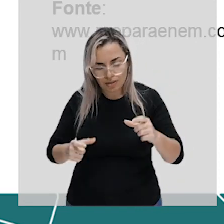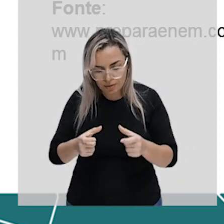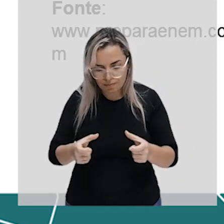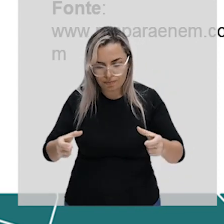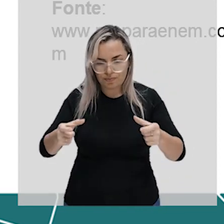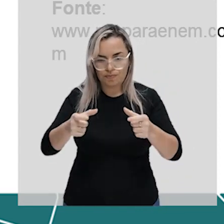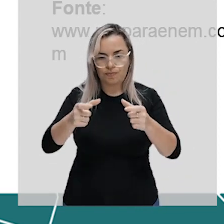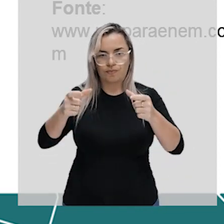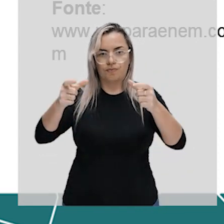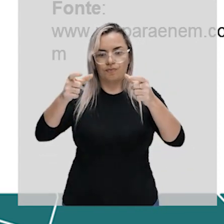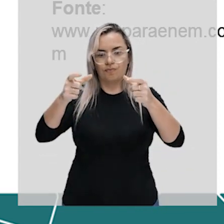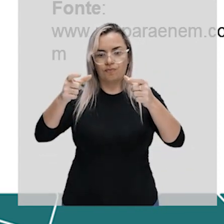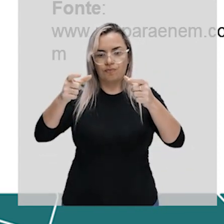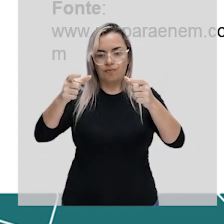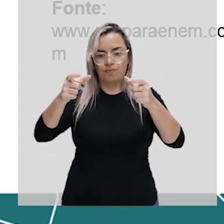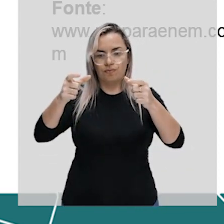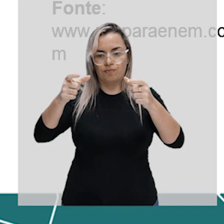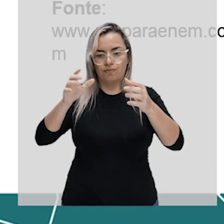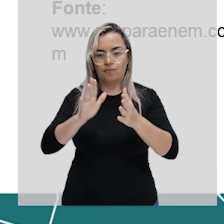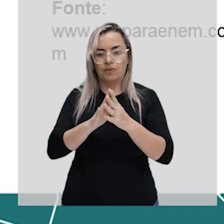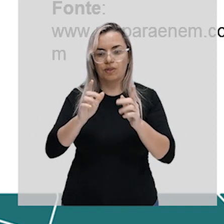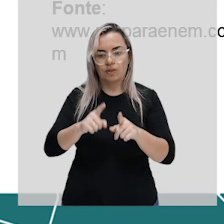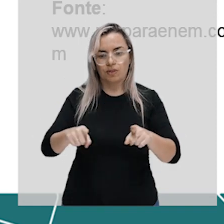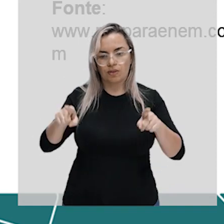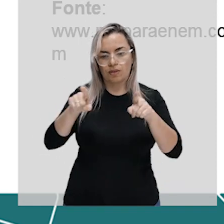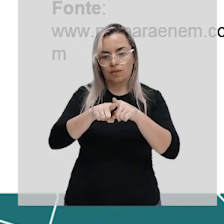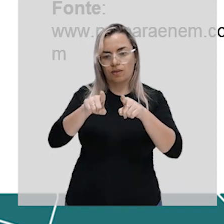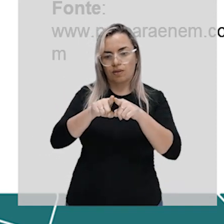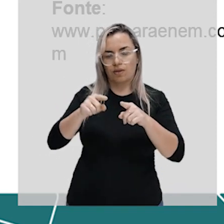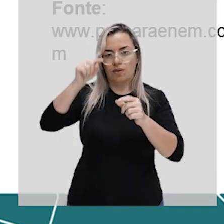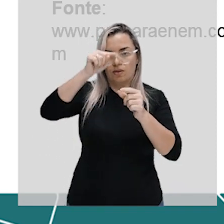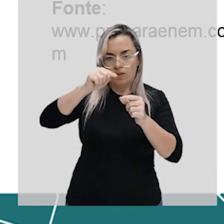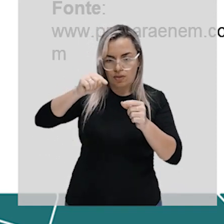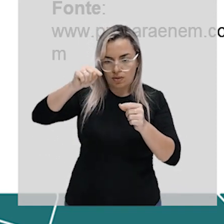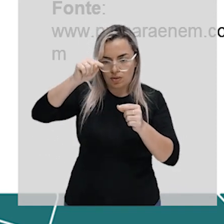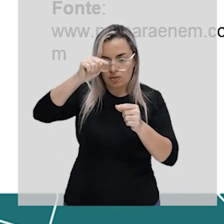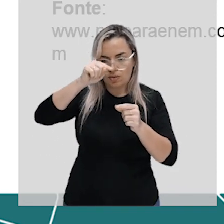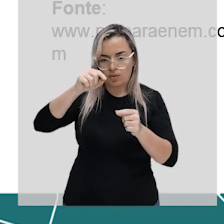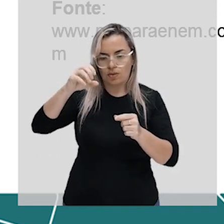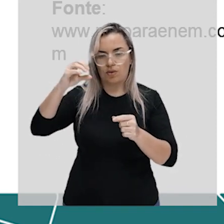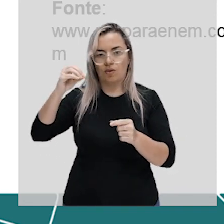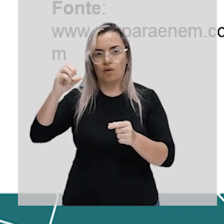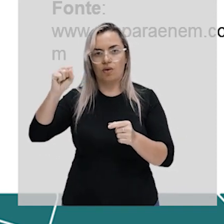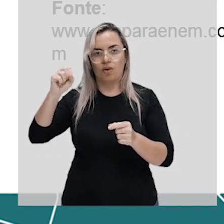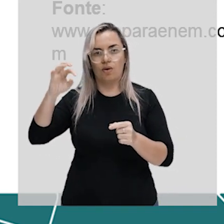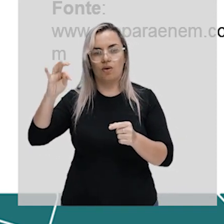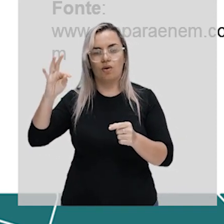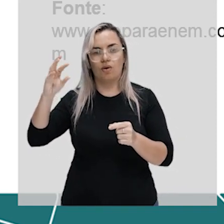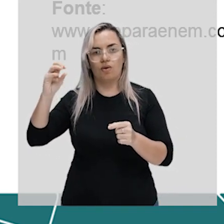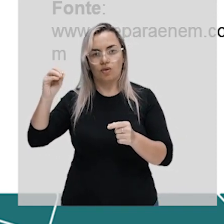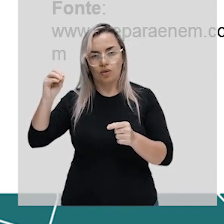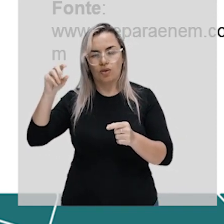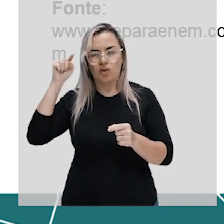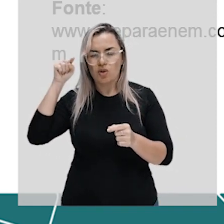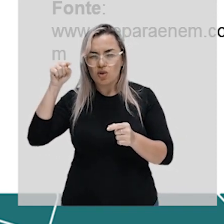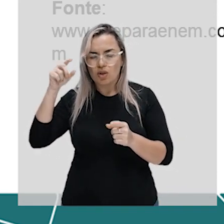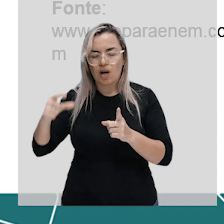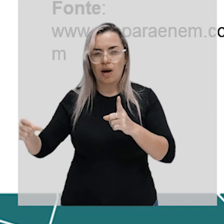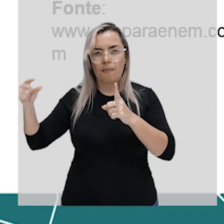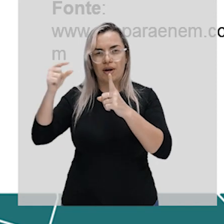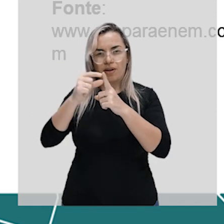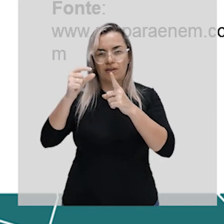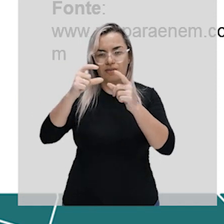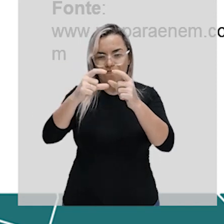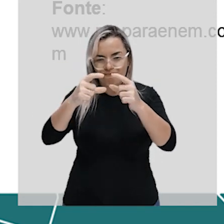aqui nós temos o órteo interno. Toda vez que você vê essa palavra ósteo, é orifício,